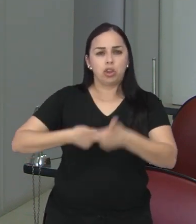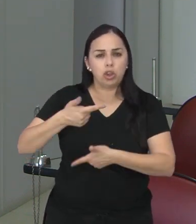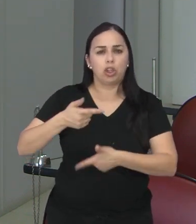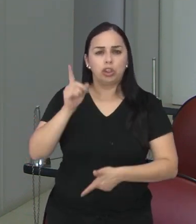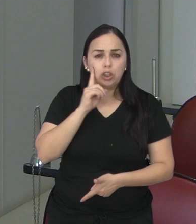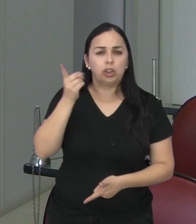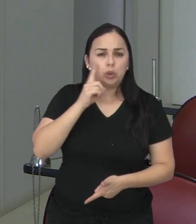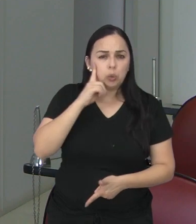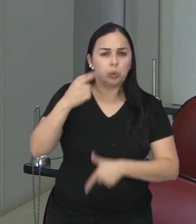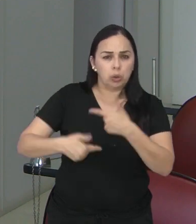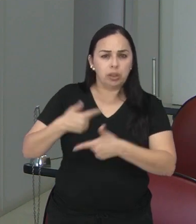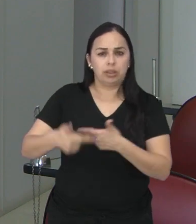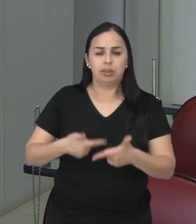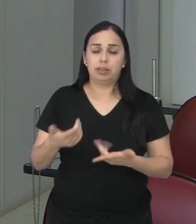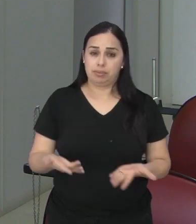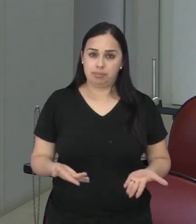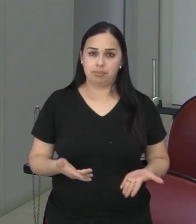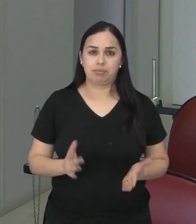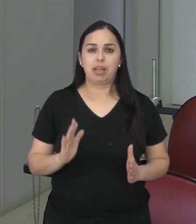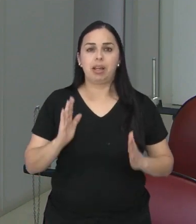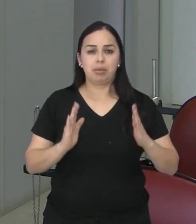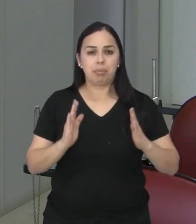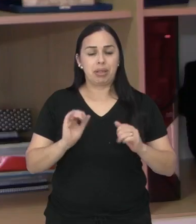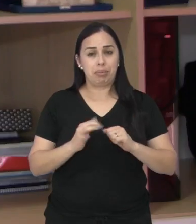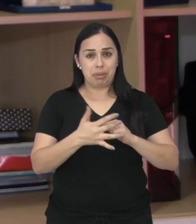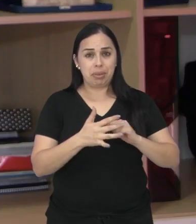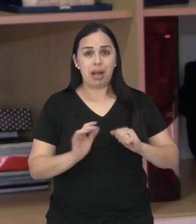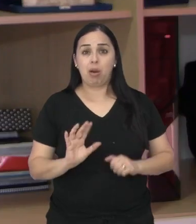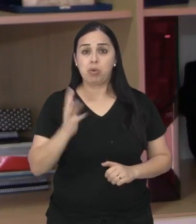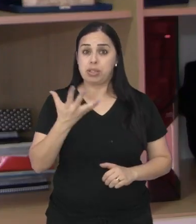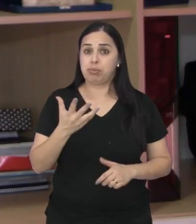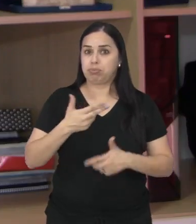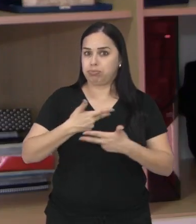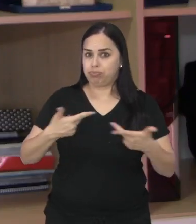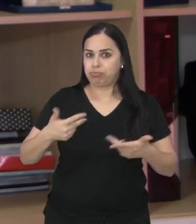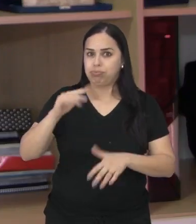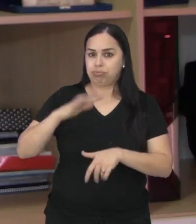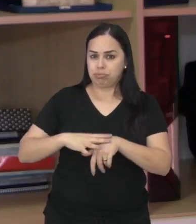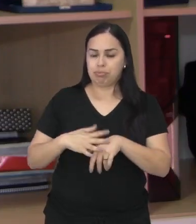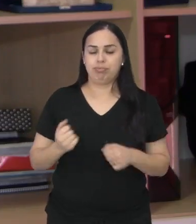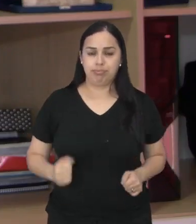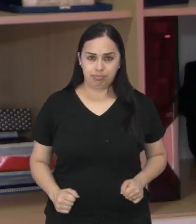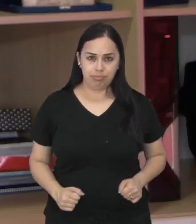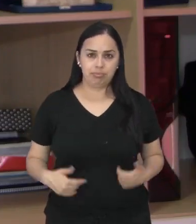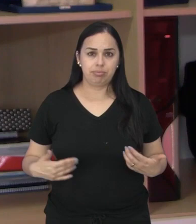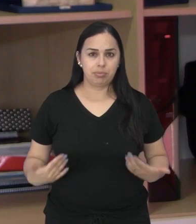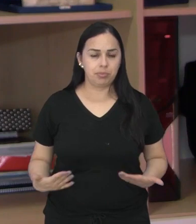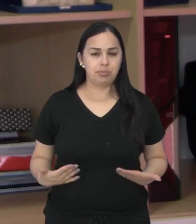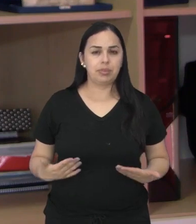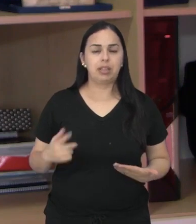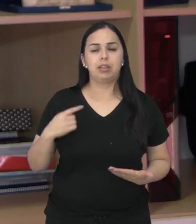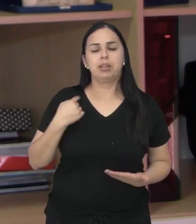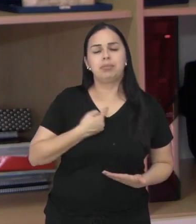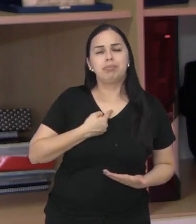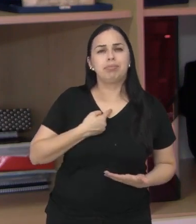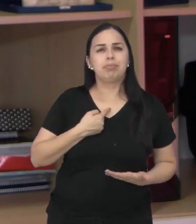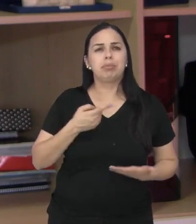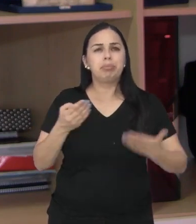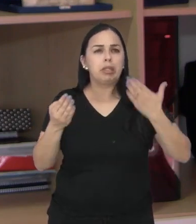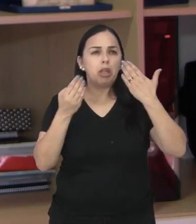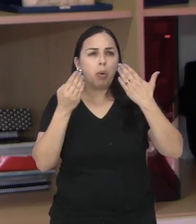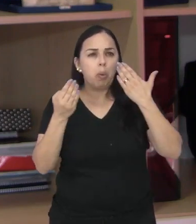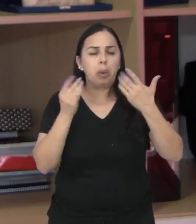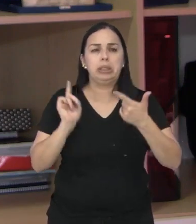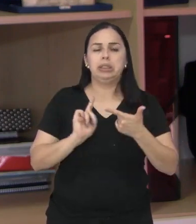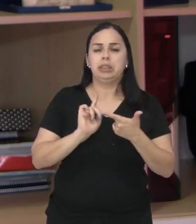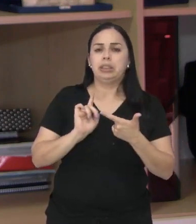são aquelas que surgiram em razão da pandemia. Nós temos os aspectos que nós chamamos